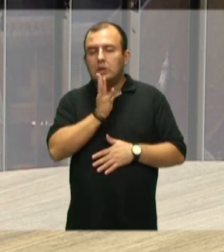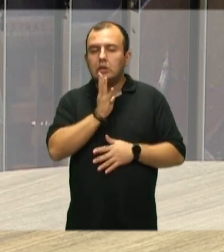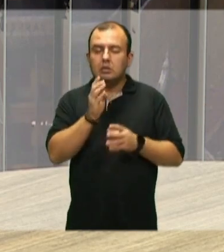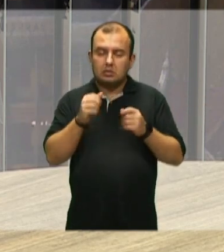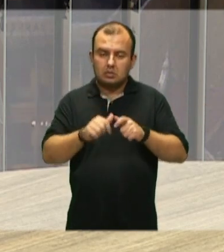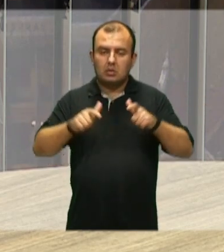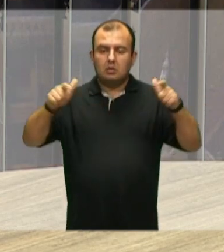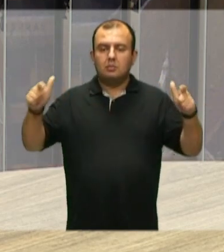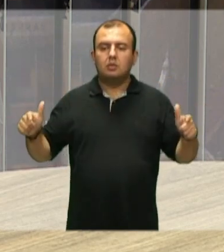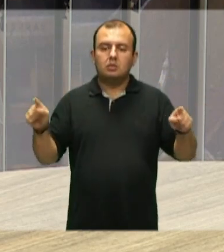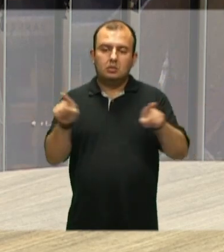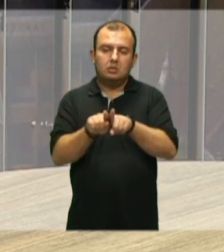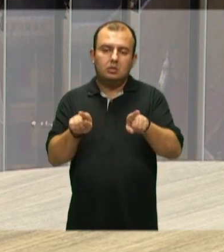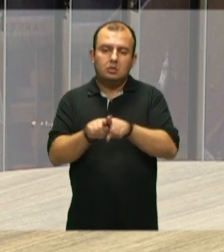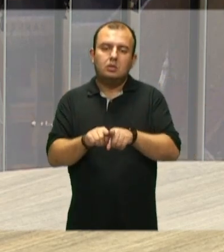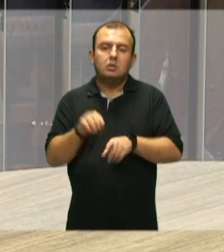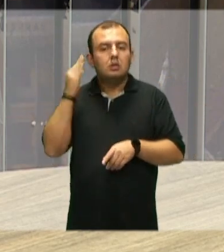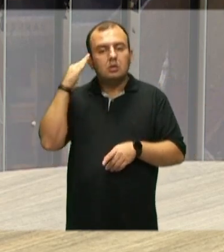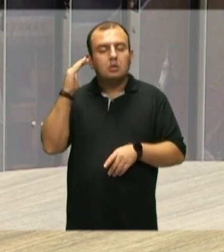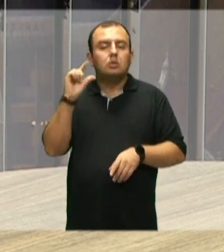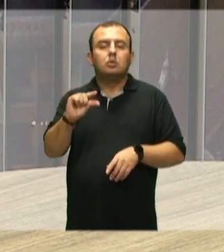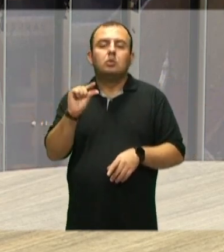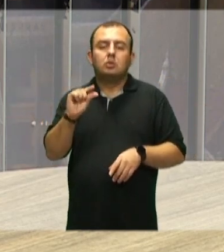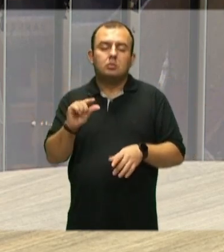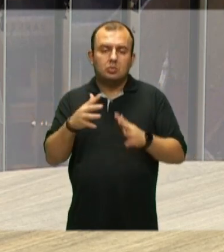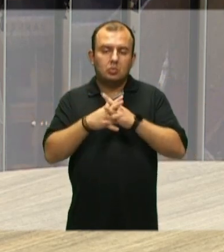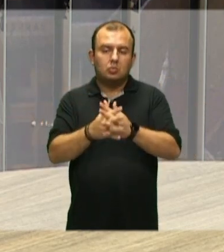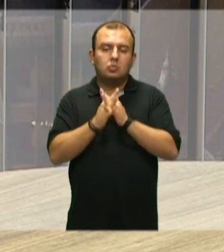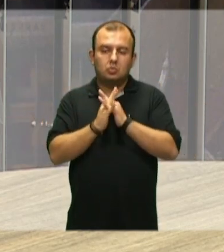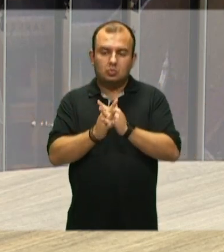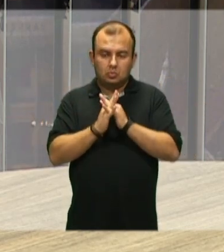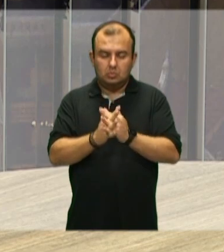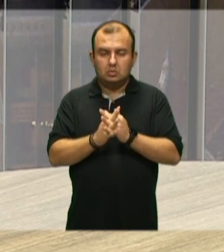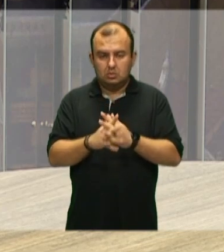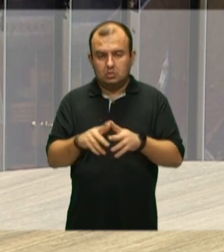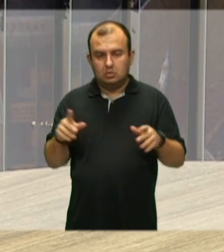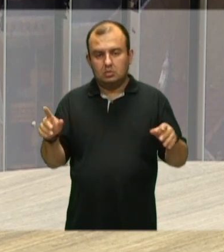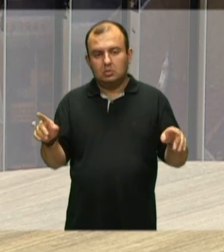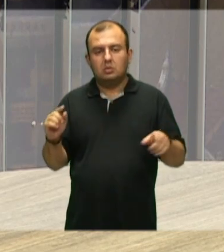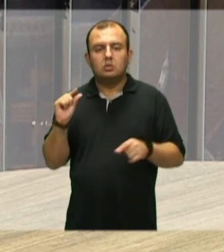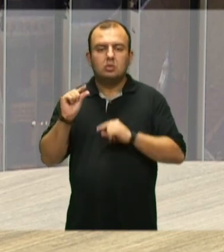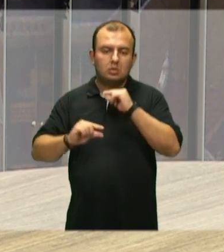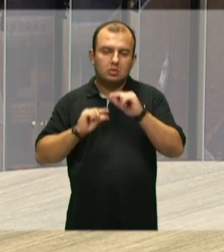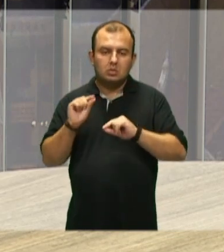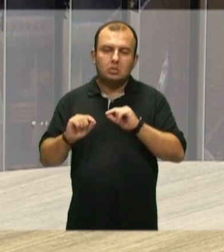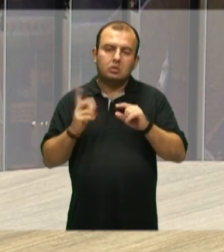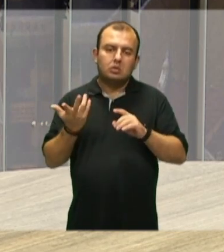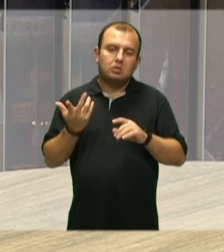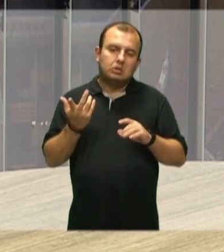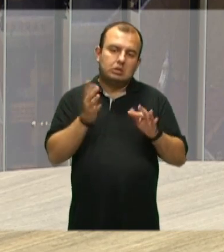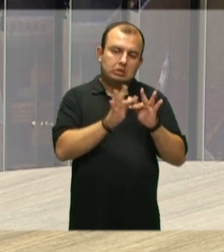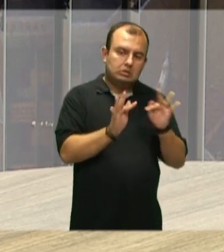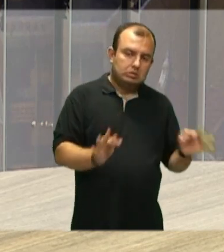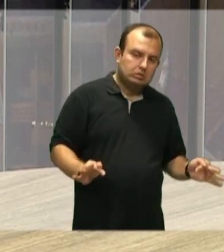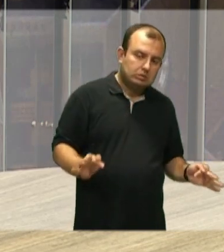ampliar, entender que é um pouco mais complexo, né, tirar um pouco desse lugar de que talvez seja simples, talvez seja menor, talvez